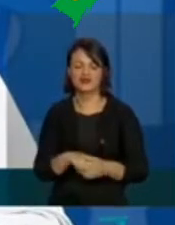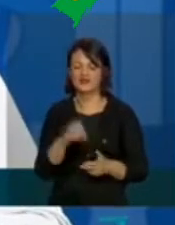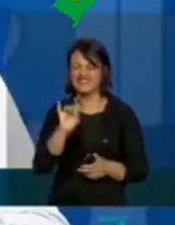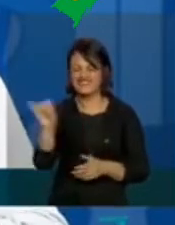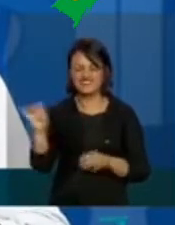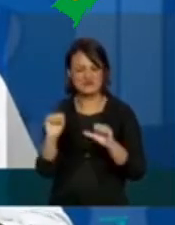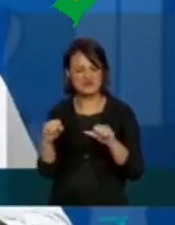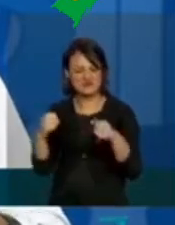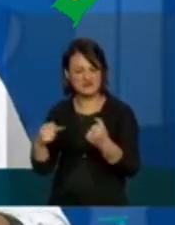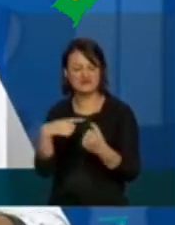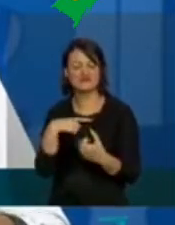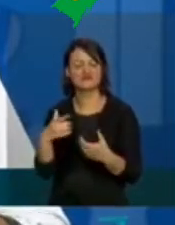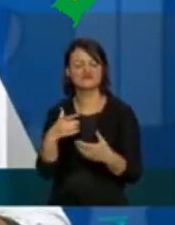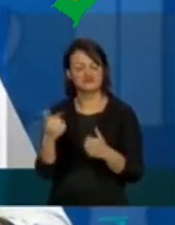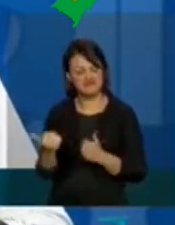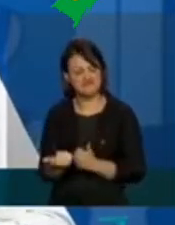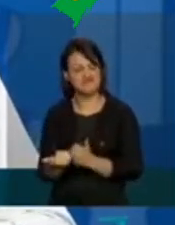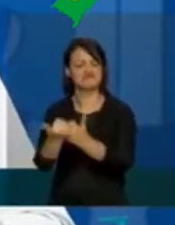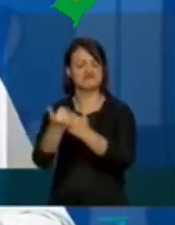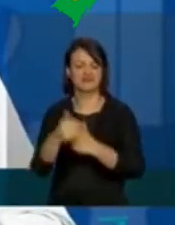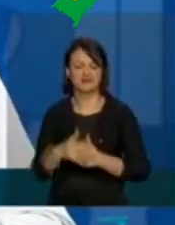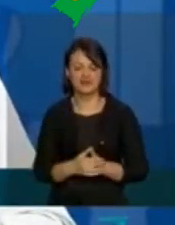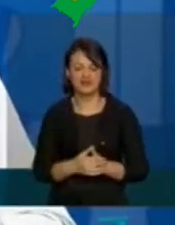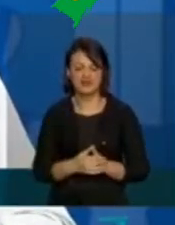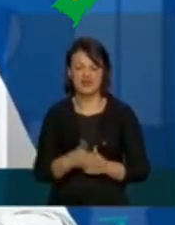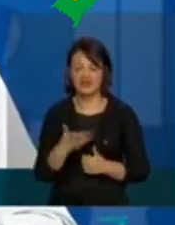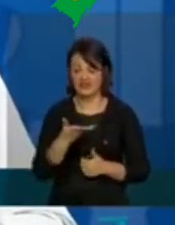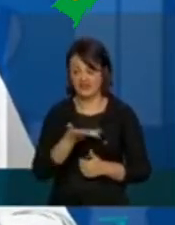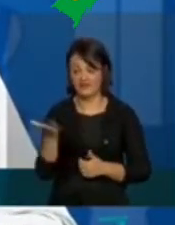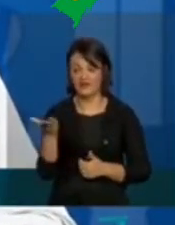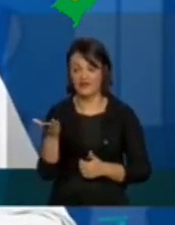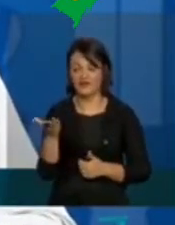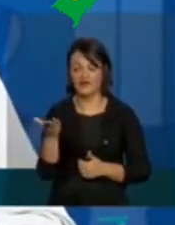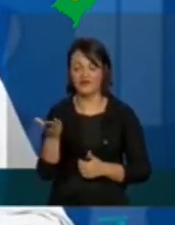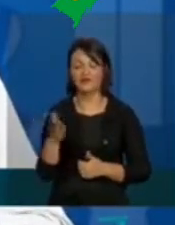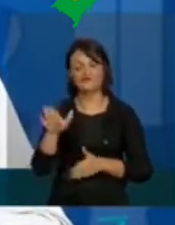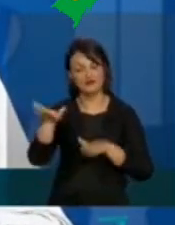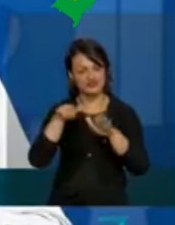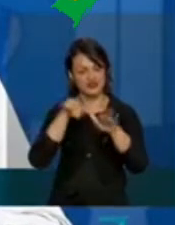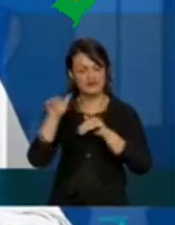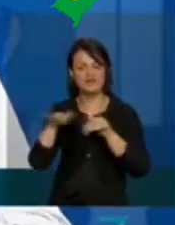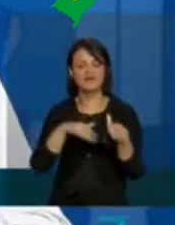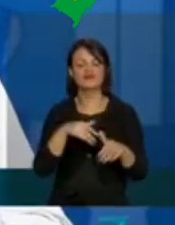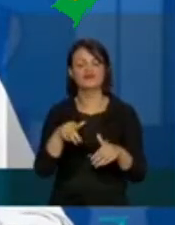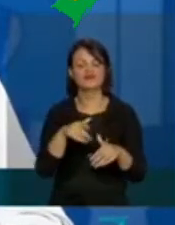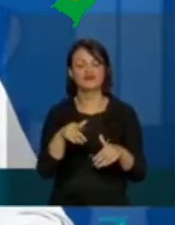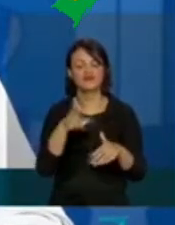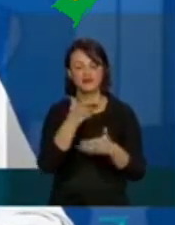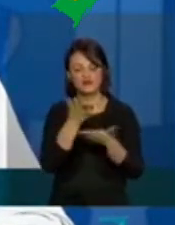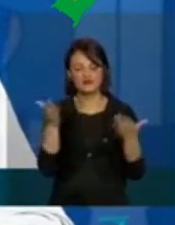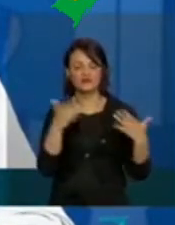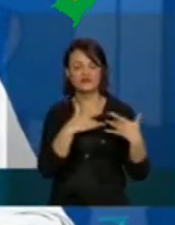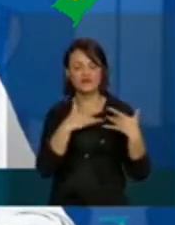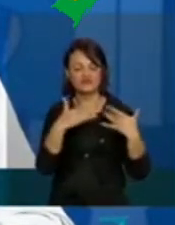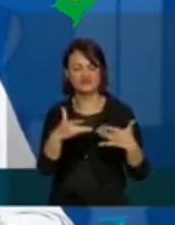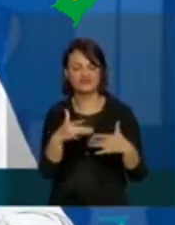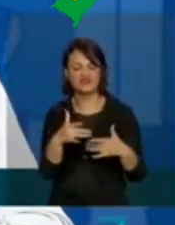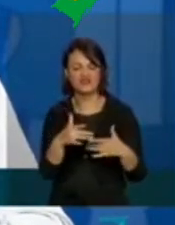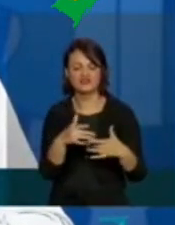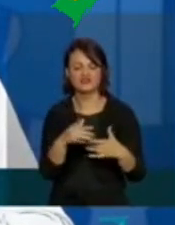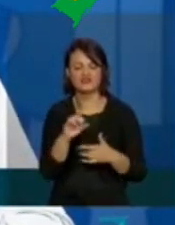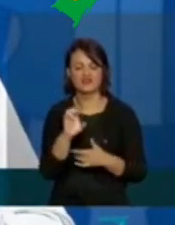um tem. E vai aqui o meu chamamento para os agentes comunitários de saúde